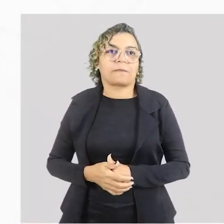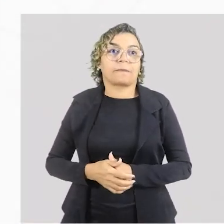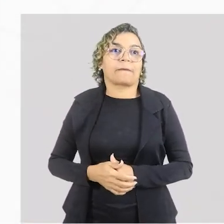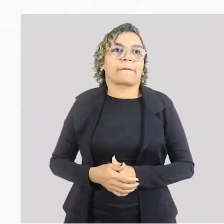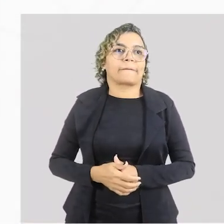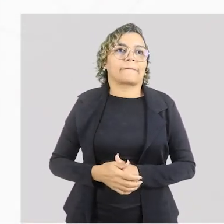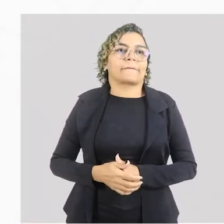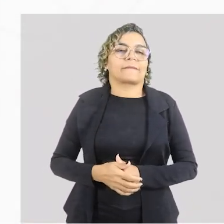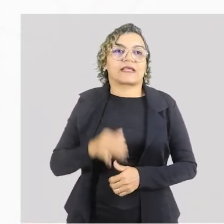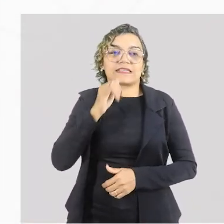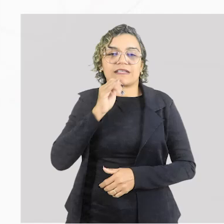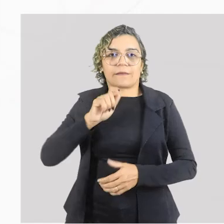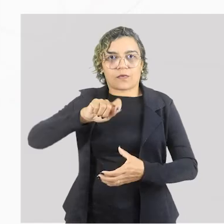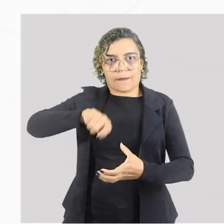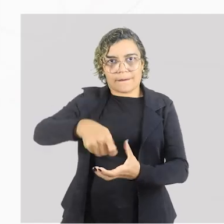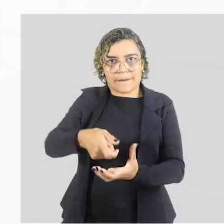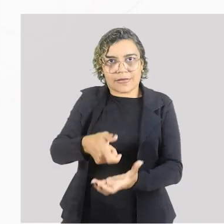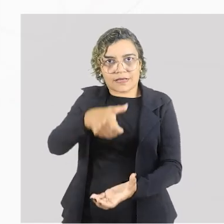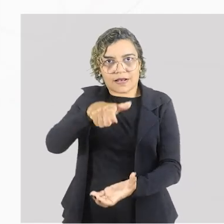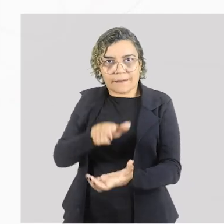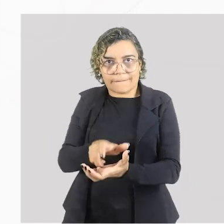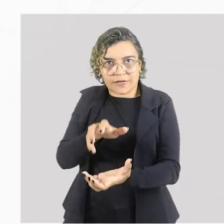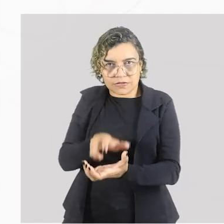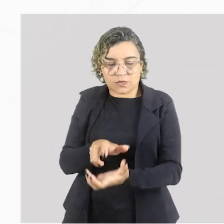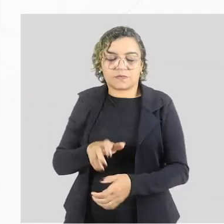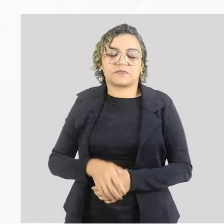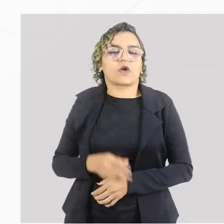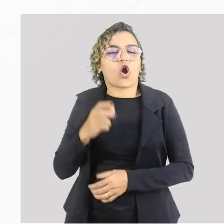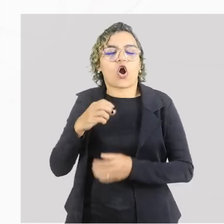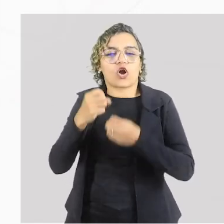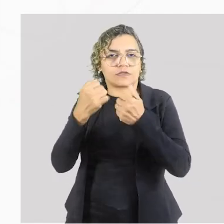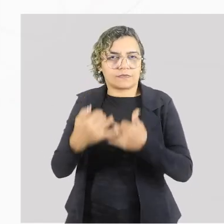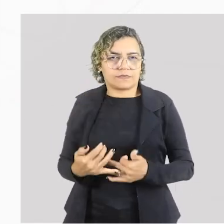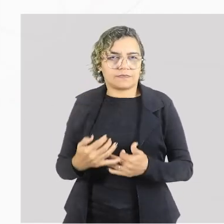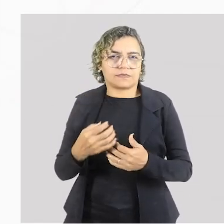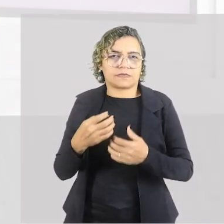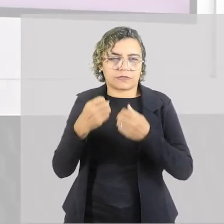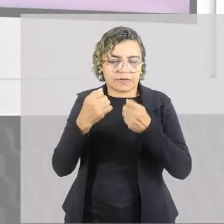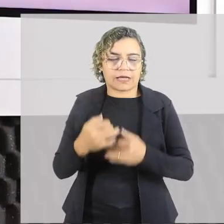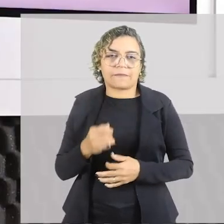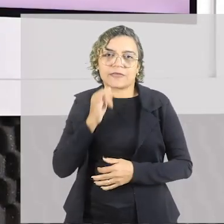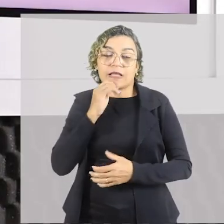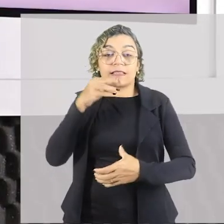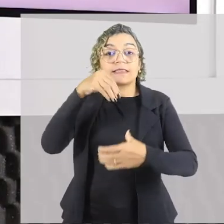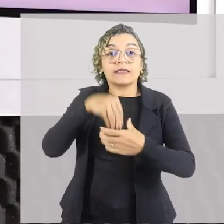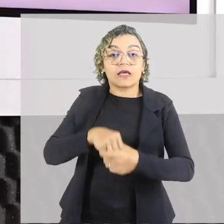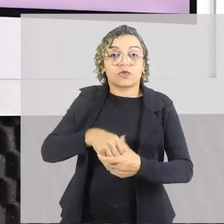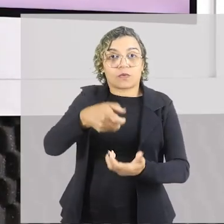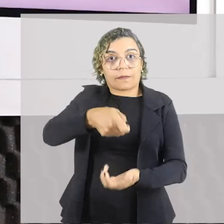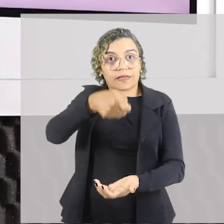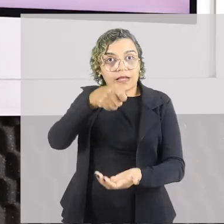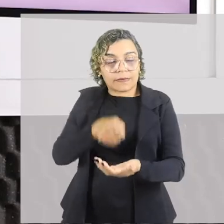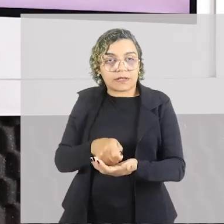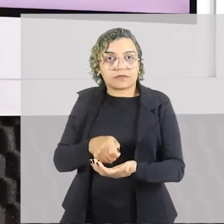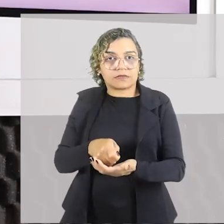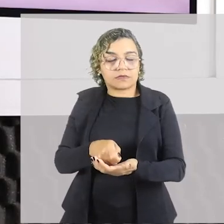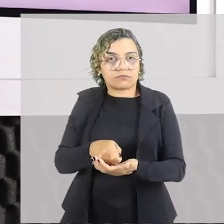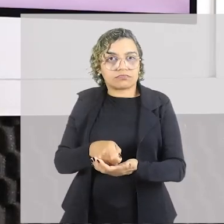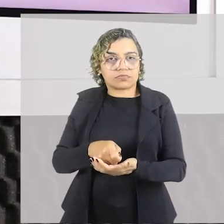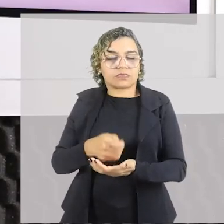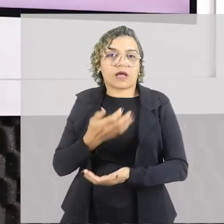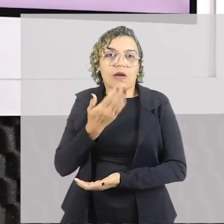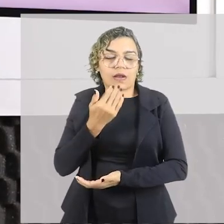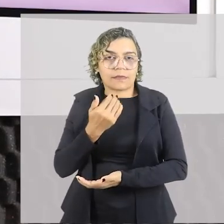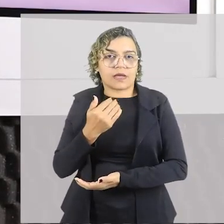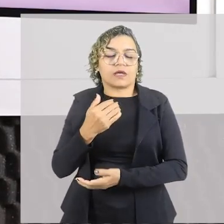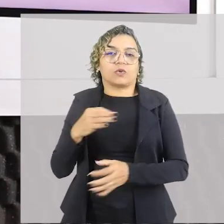Panela de pressão. Deixa eu explicar uma coisa para você. Por que dentro de uma panela de pressão o alimento fica pronto mais rápido? É